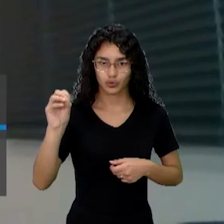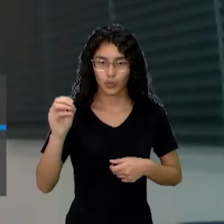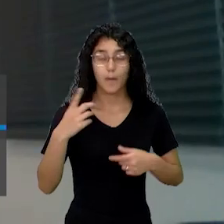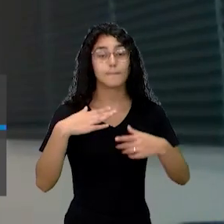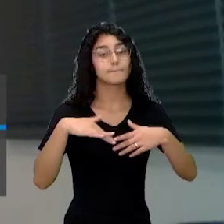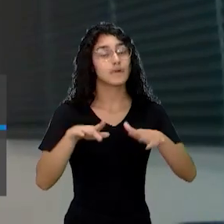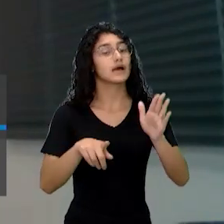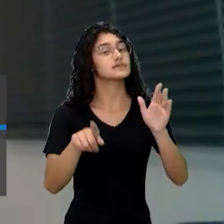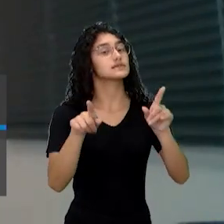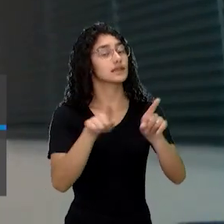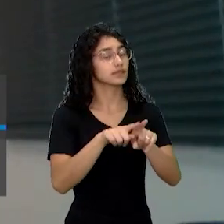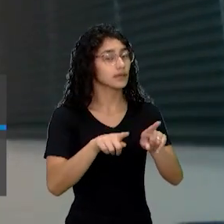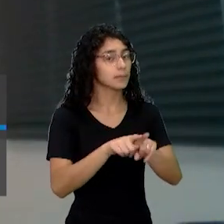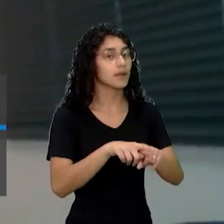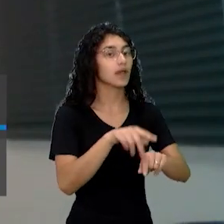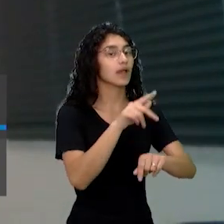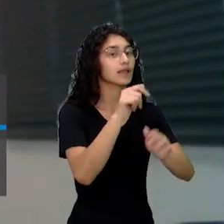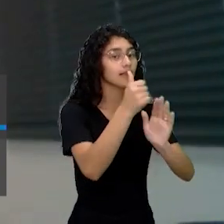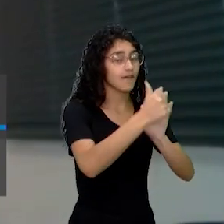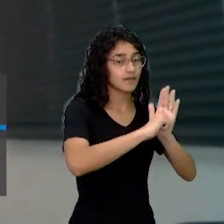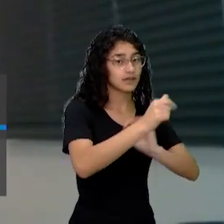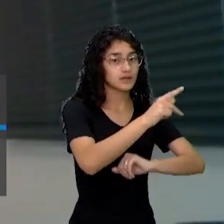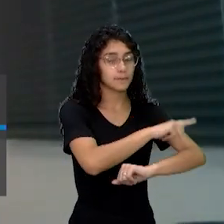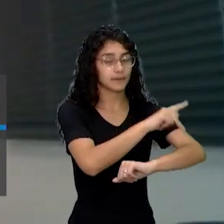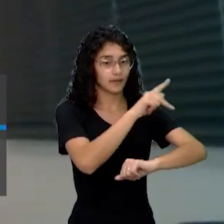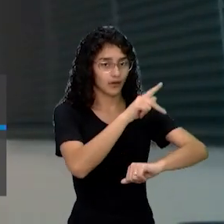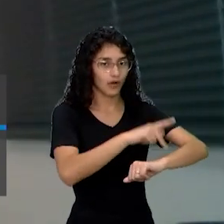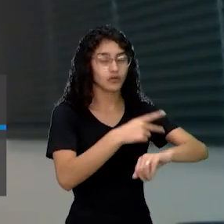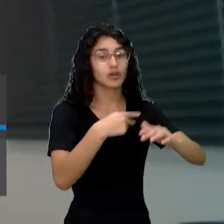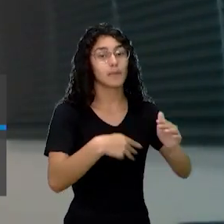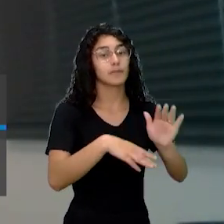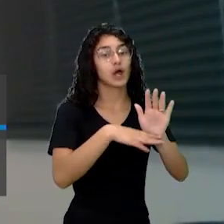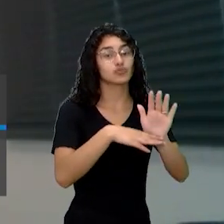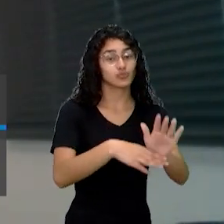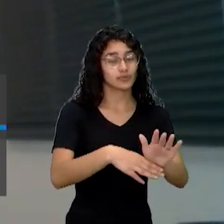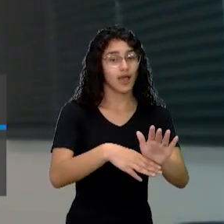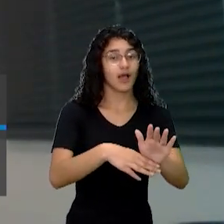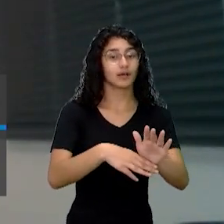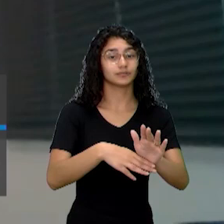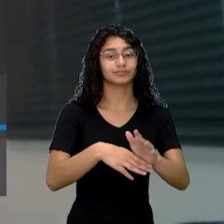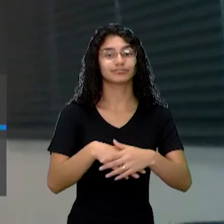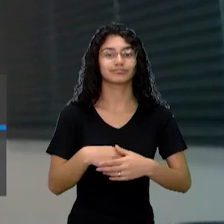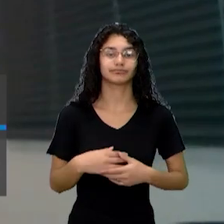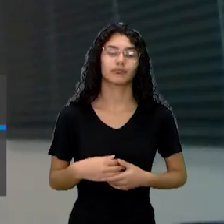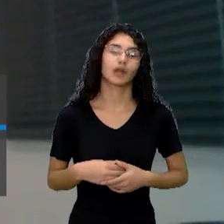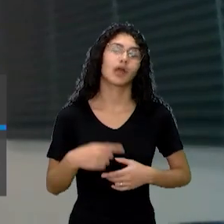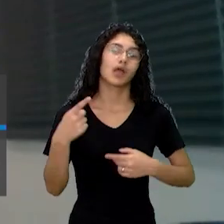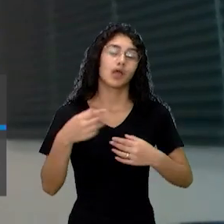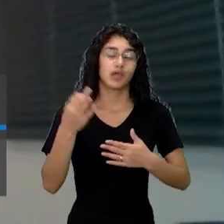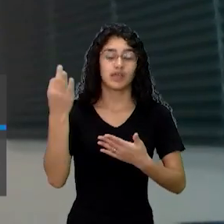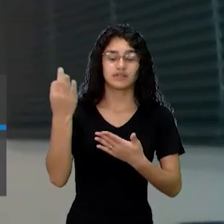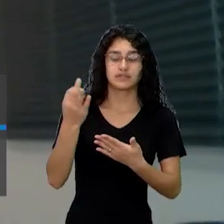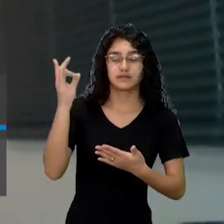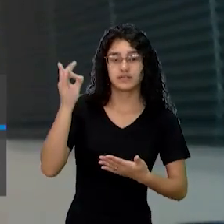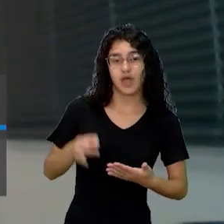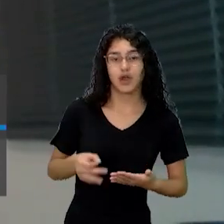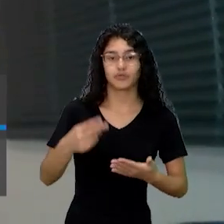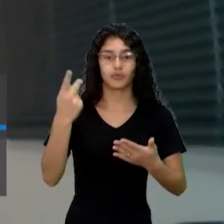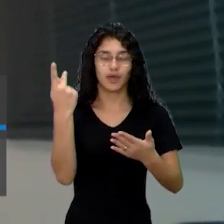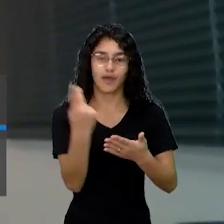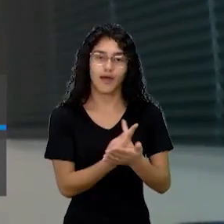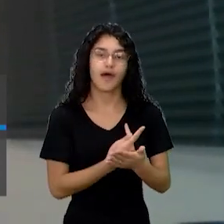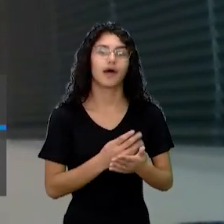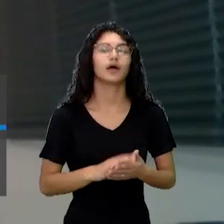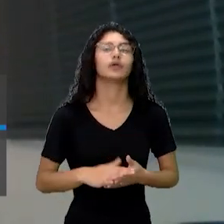essa avaliação pedagógica é que vai dar as diretrizes para que sejam tomadas decisões com relação ao que vai ser